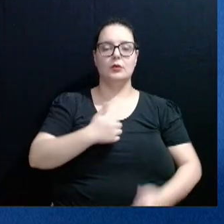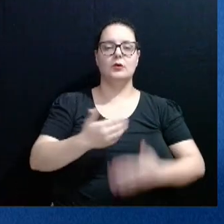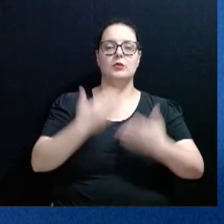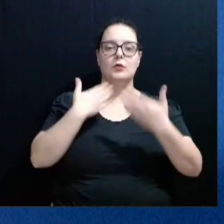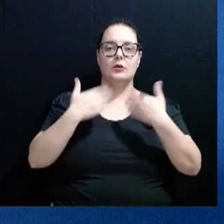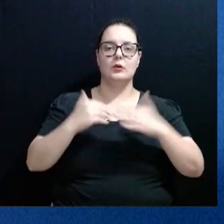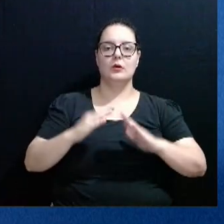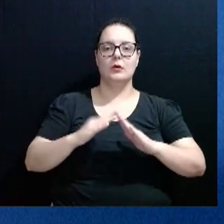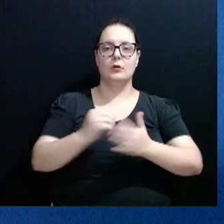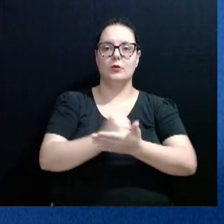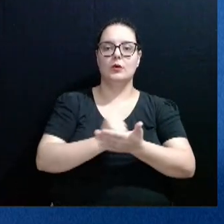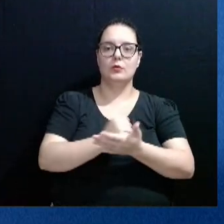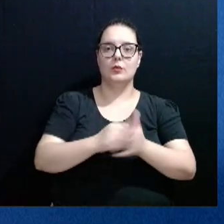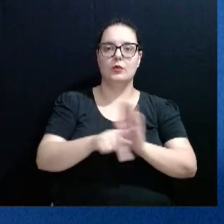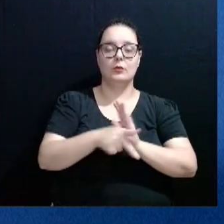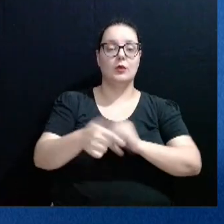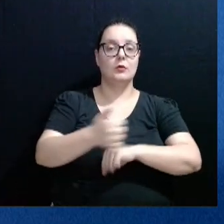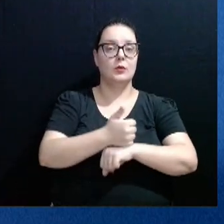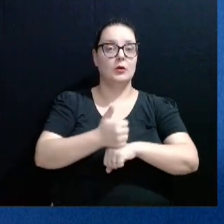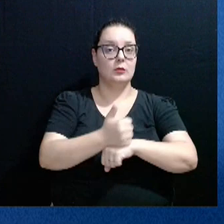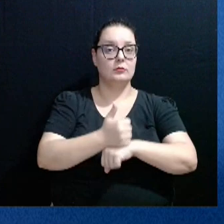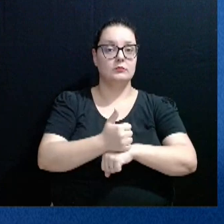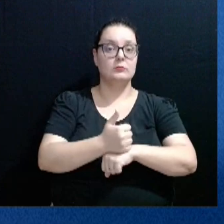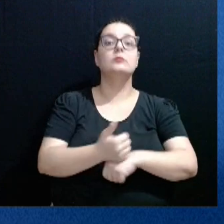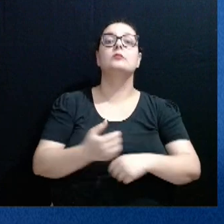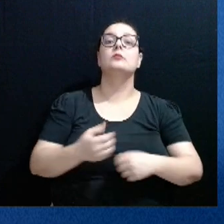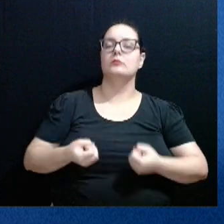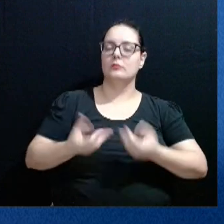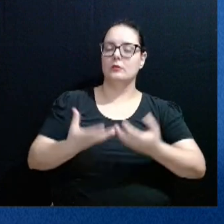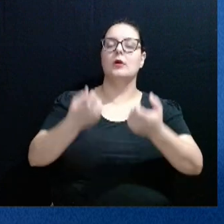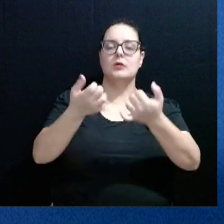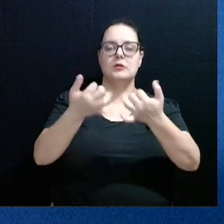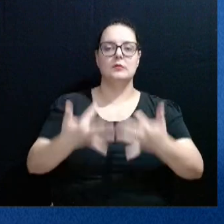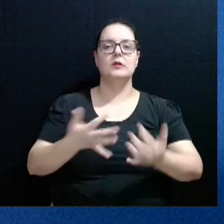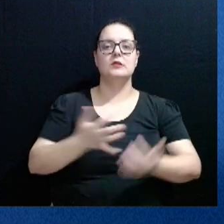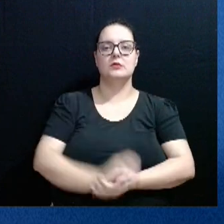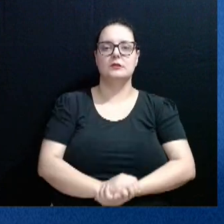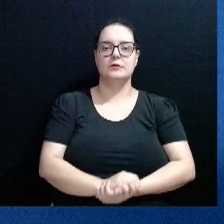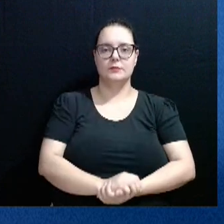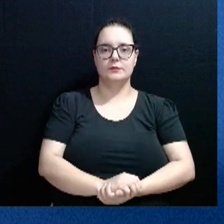Albuquerque Matos, que vai trazer todas as explicações.